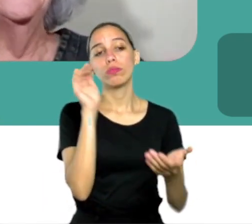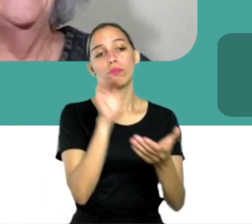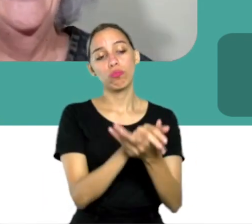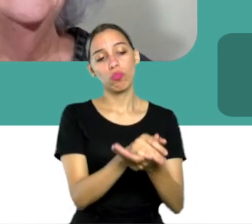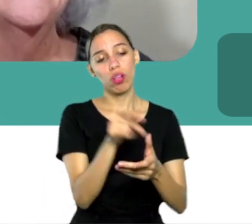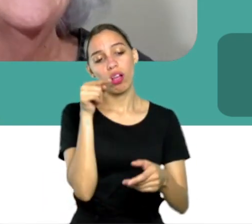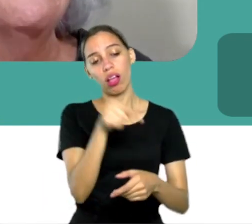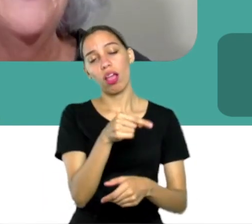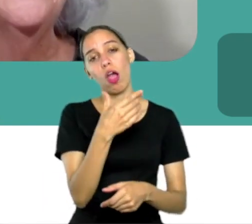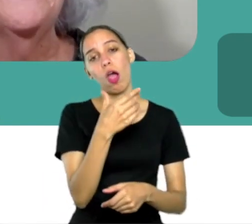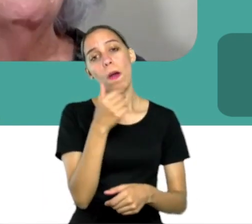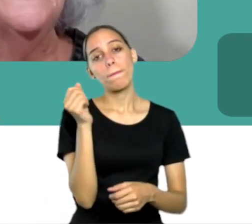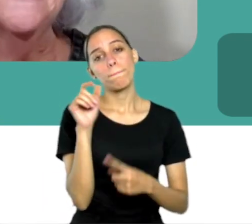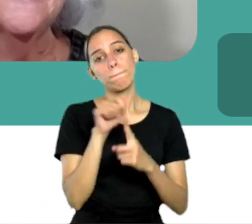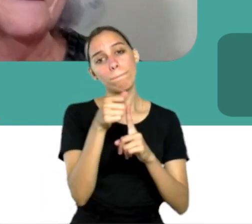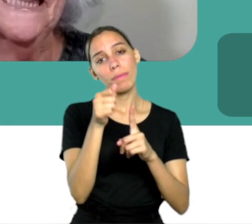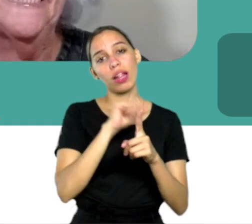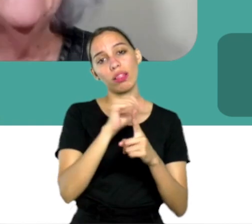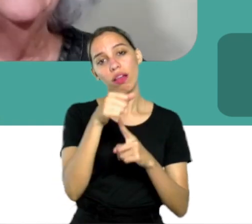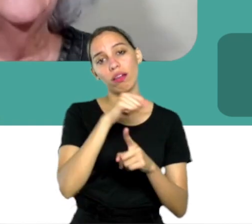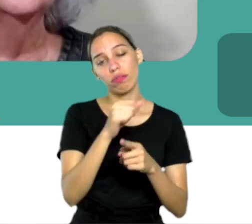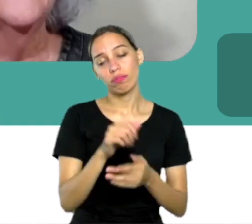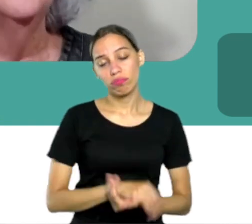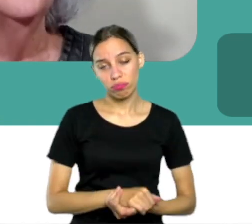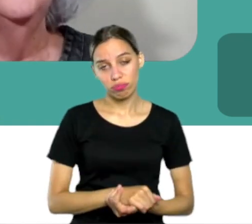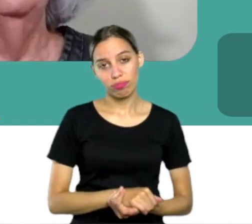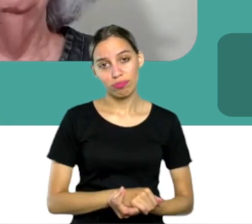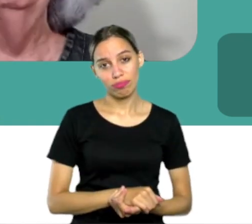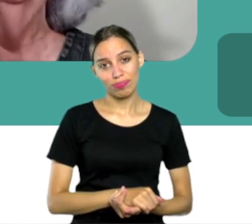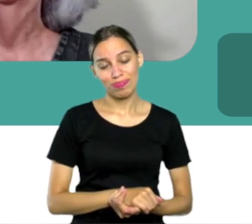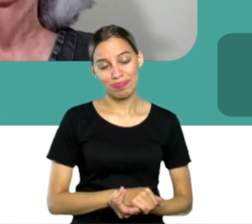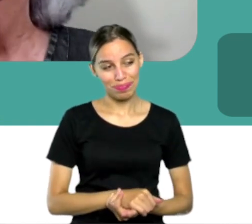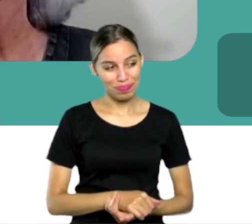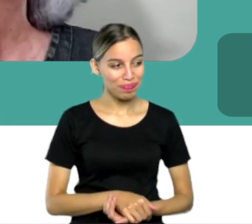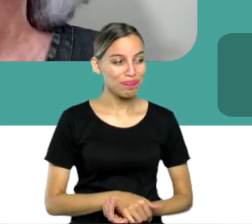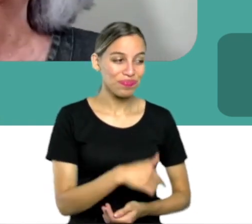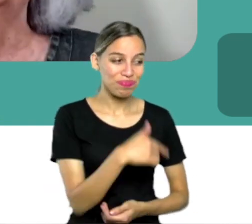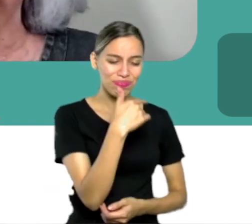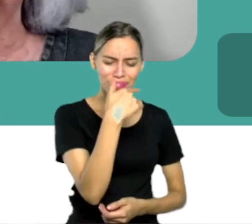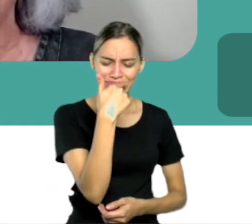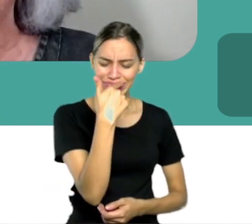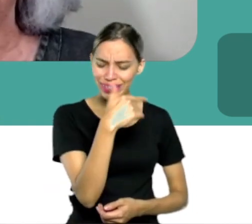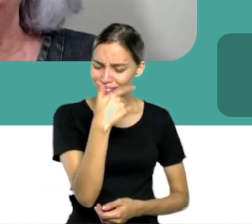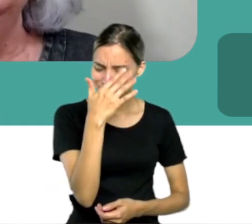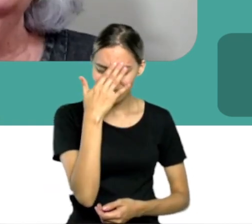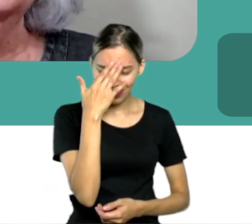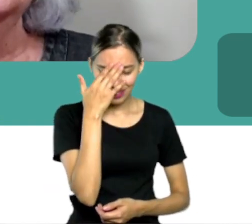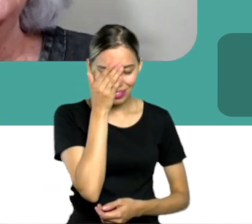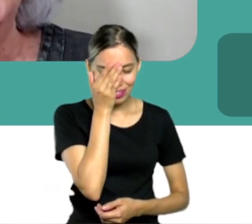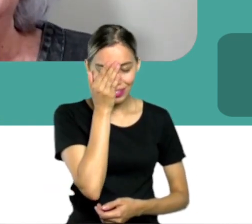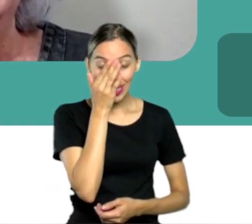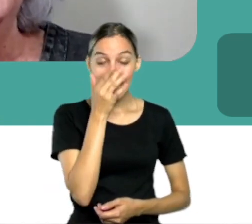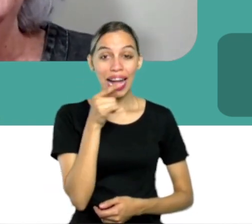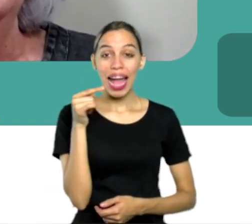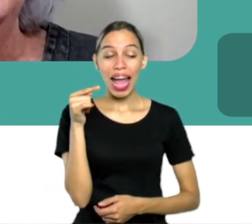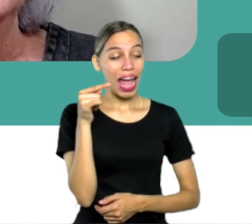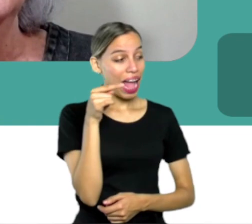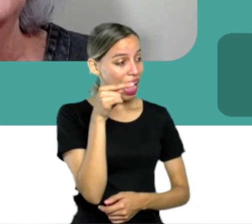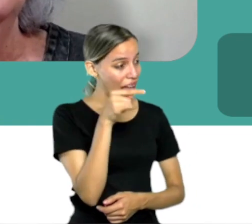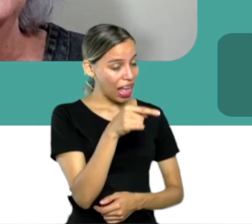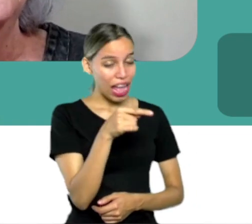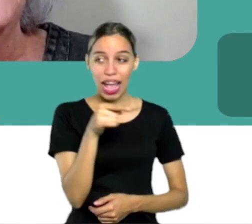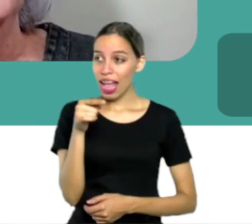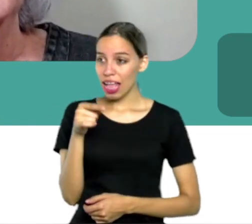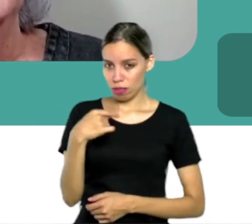É uma tirada, assim, meio sem pensar, mas ele era engraçado. Eu mandei essa história para um amigo meu e falou assim: é o Murilo